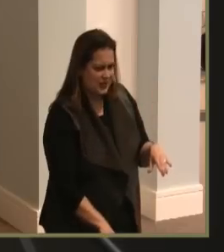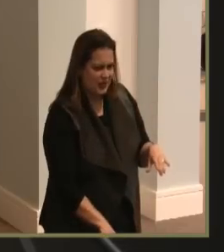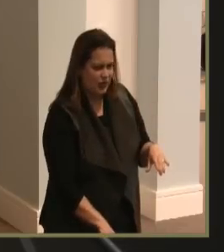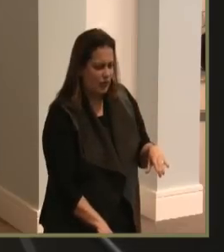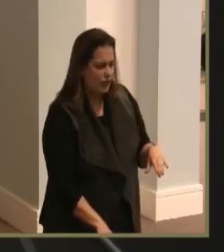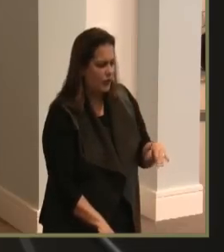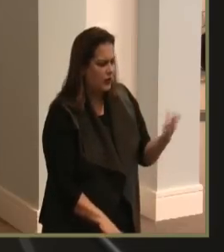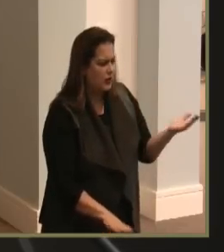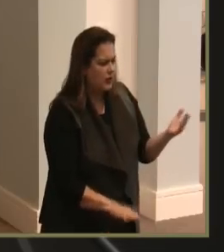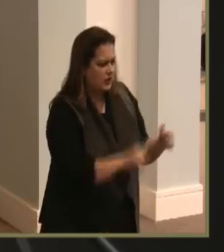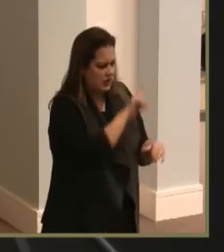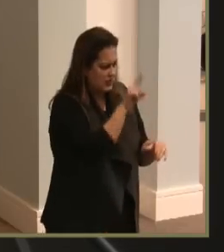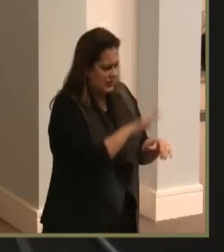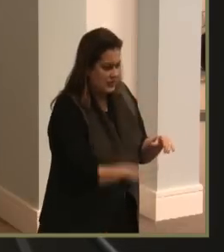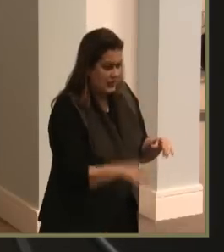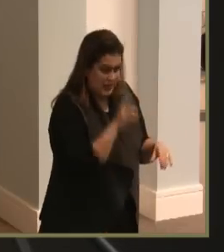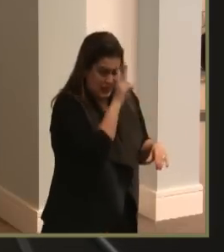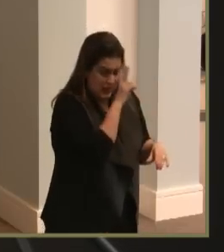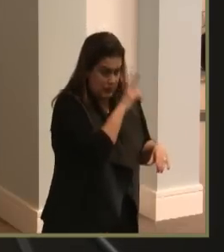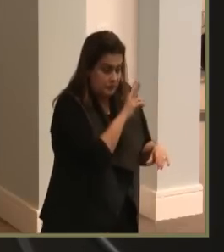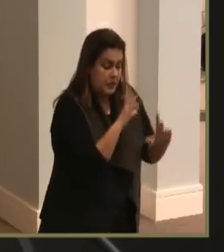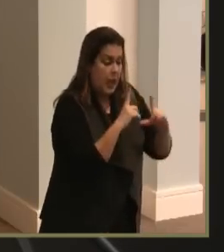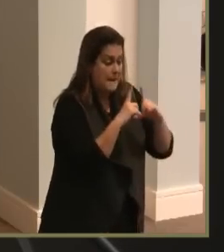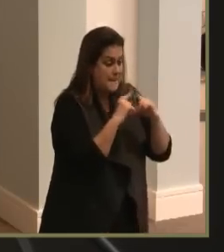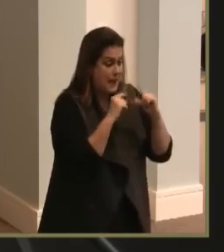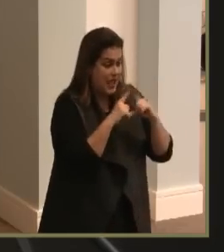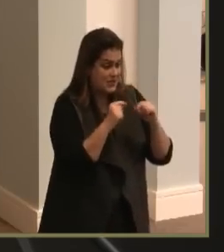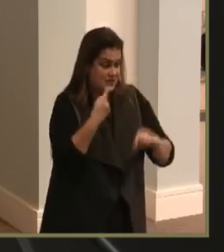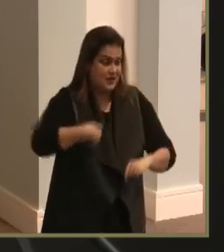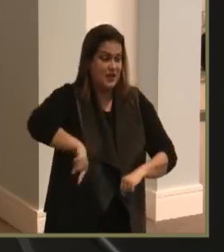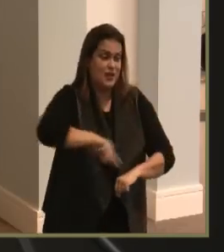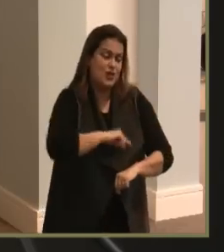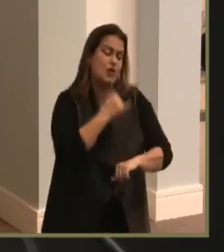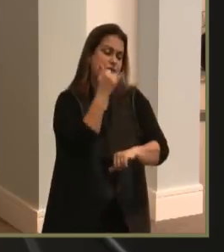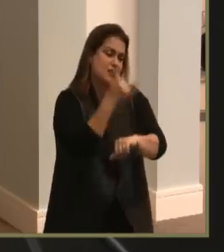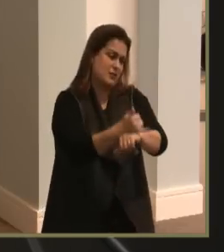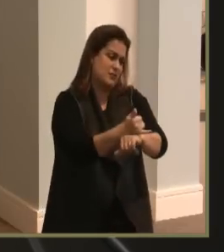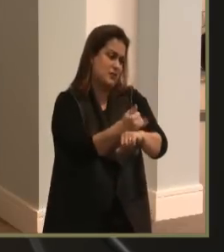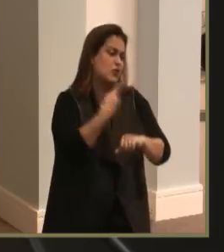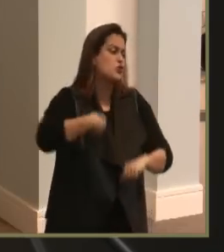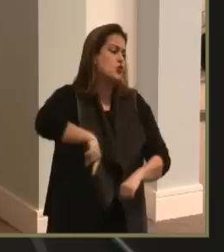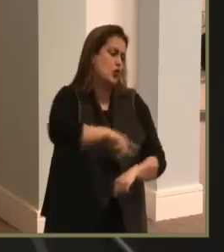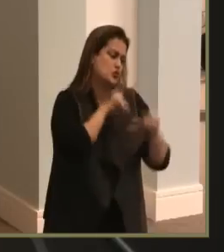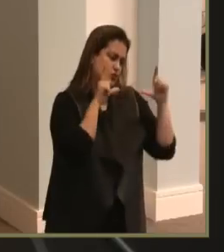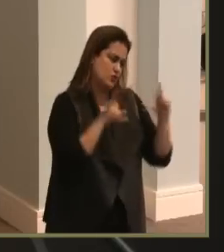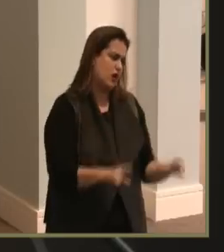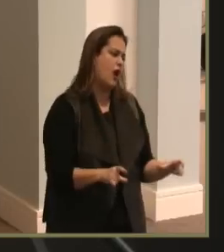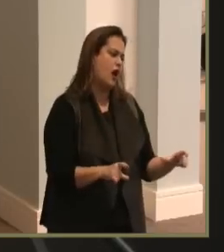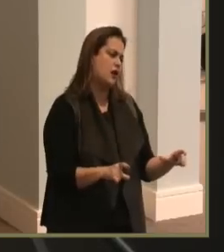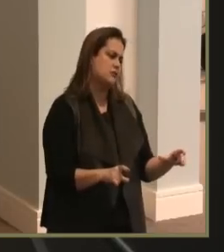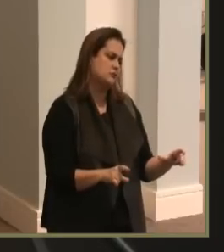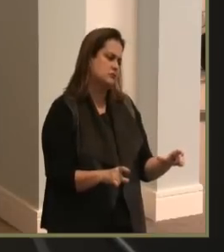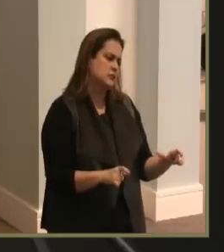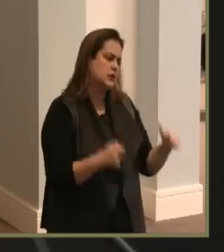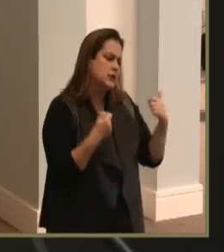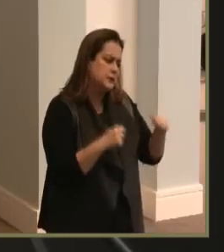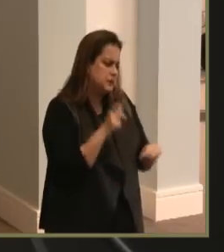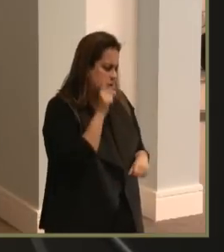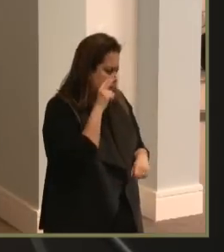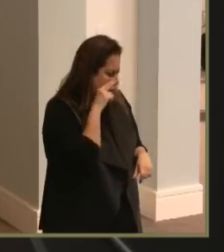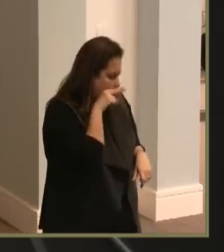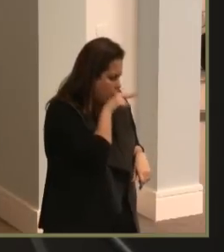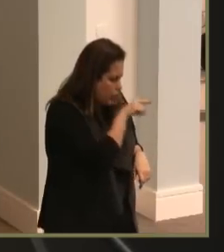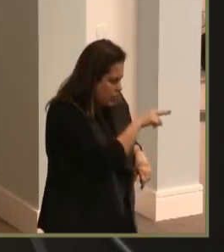Brasília é a nossa capital, é o nosso lugar. E devemos ter esse olhar